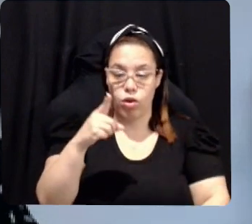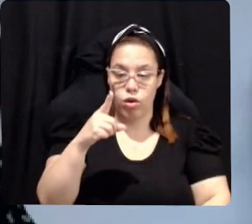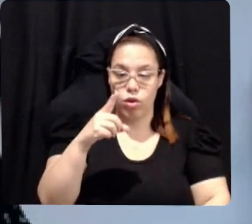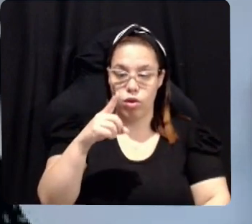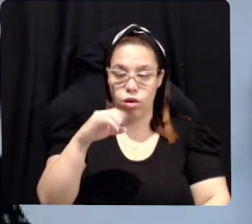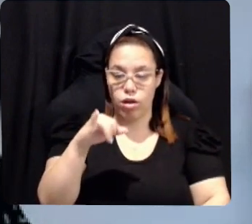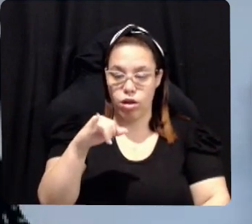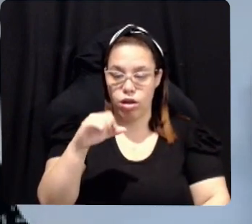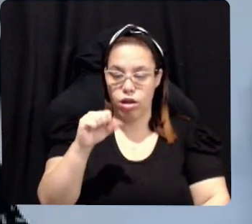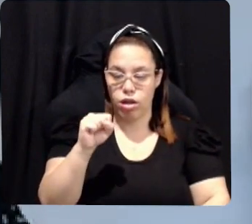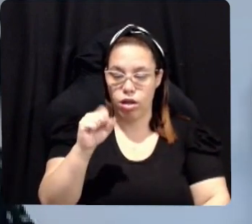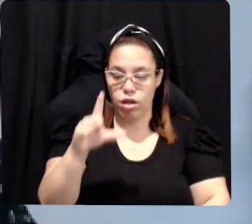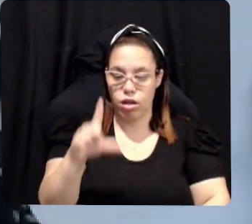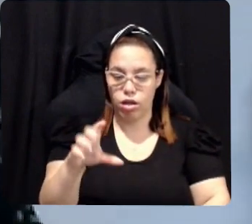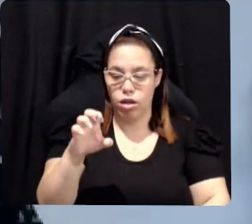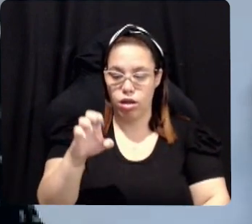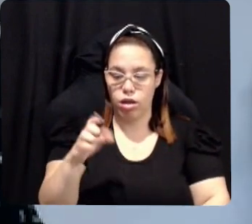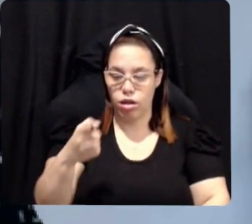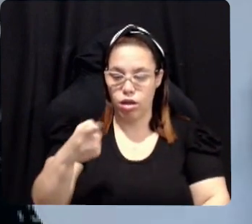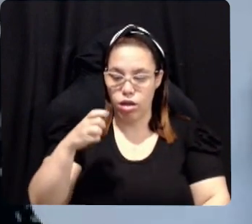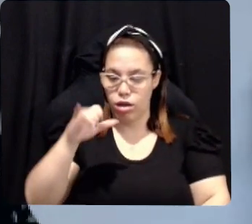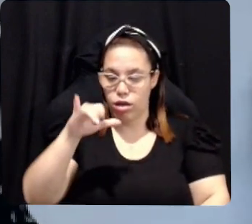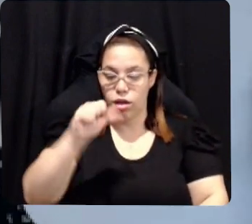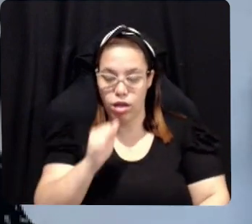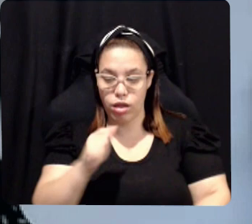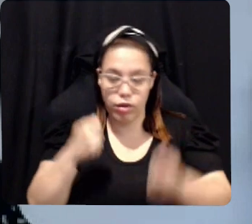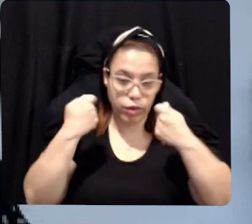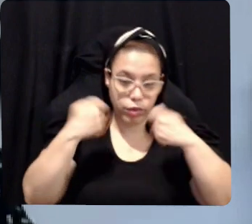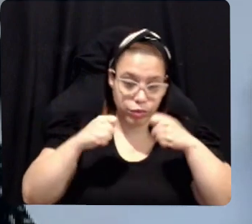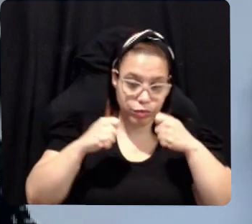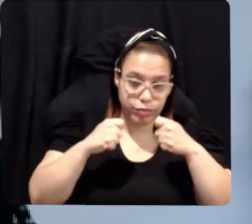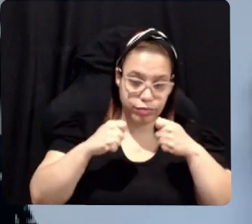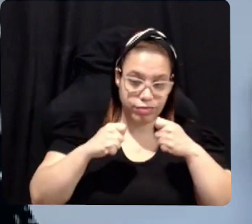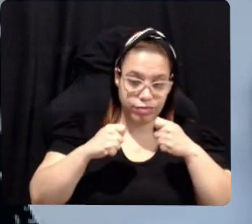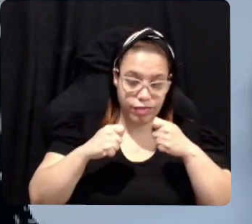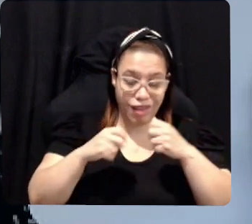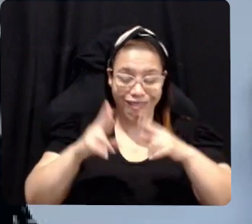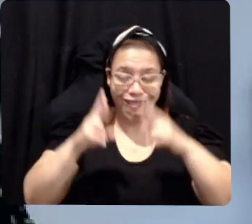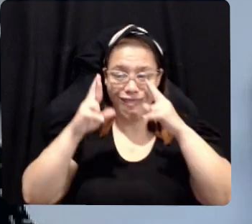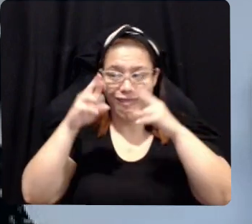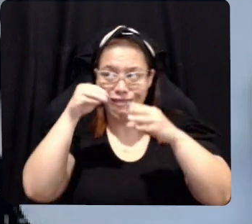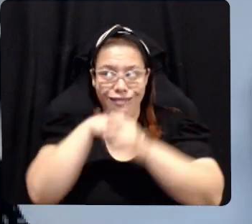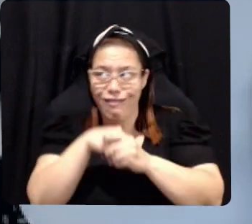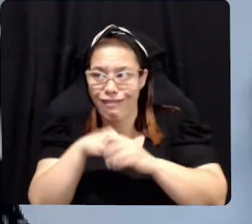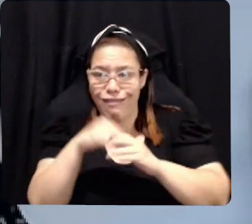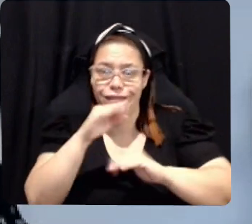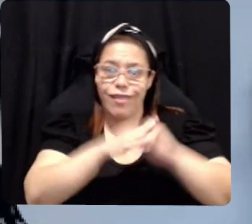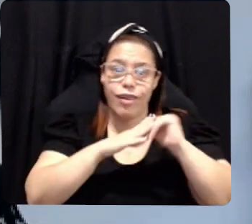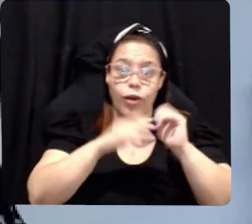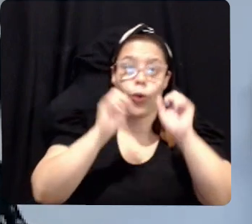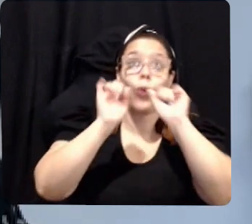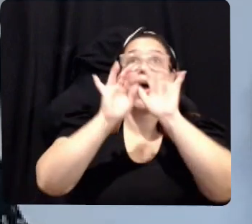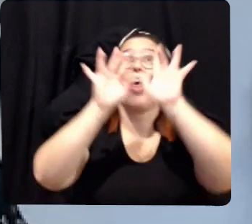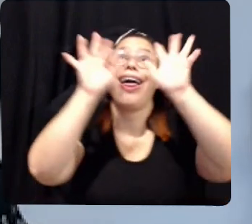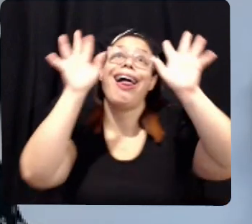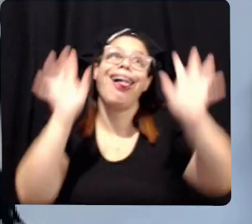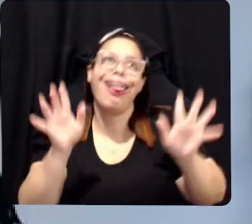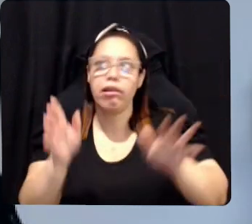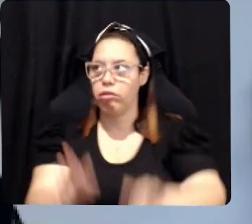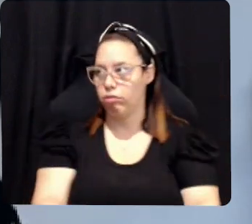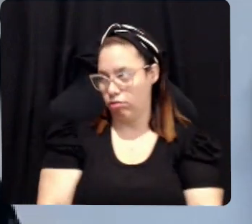cure a dislexia. Então, a gente precisa realmente não botar esperança em